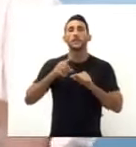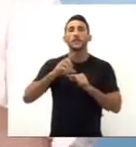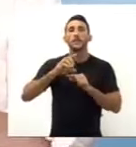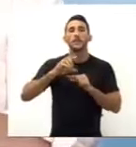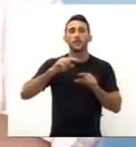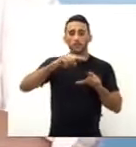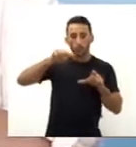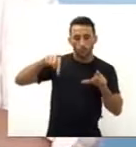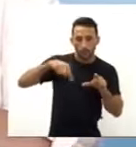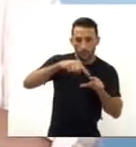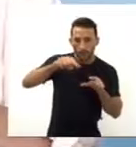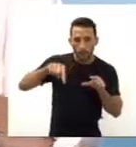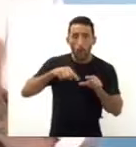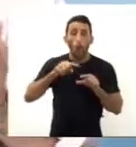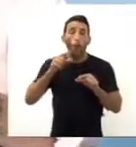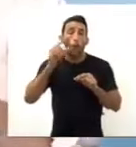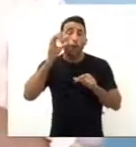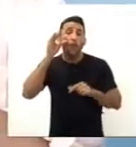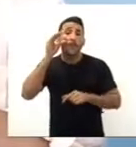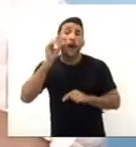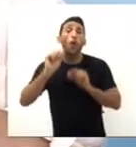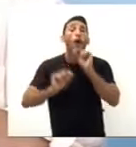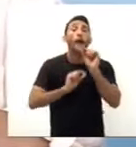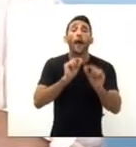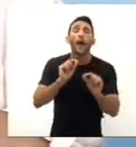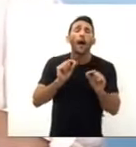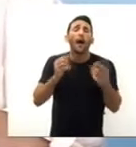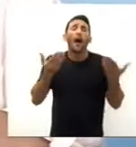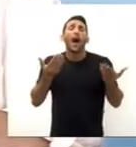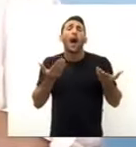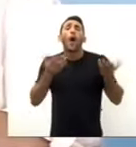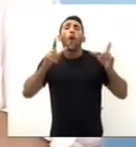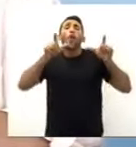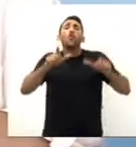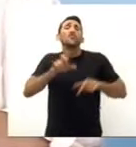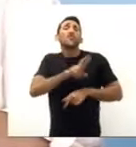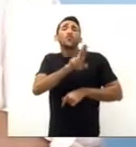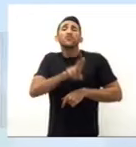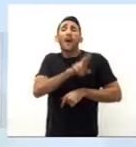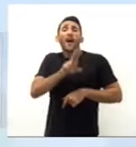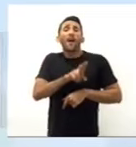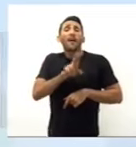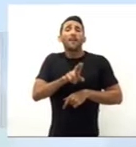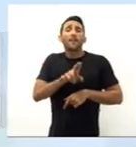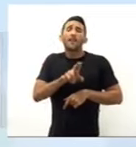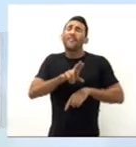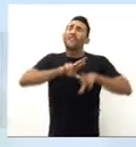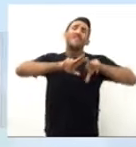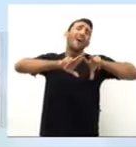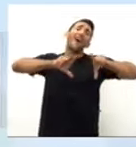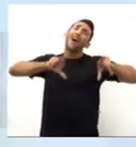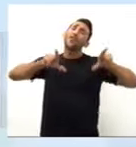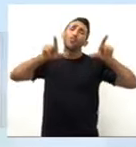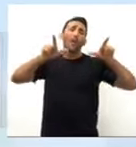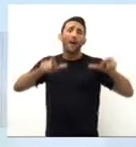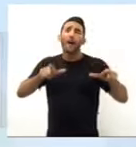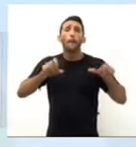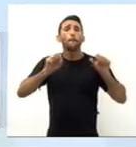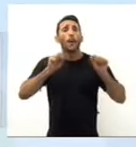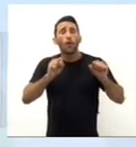E curiosidade, tá? Onde que eu utilizo a trigonometria? A trigonometria eu